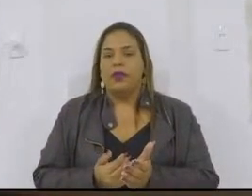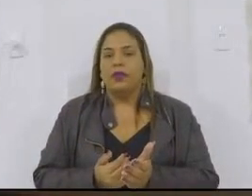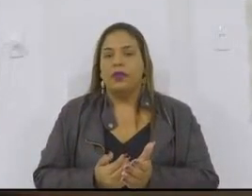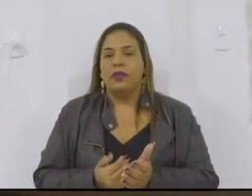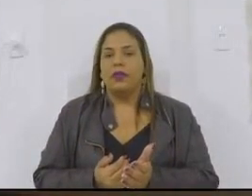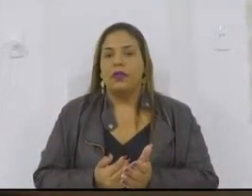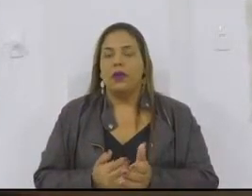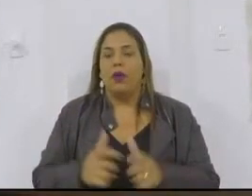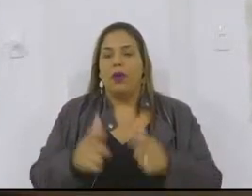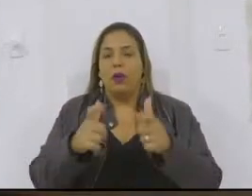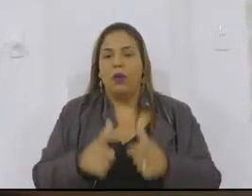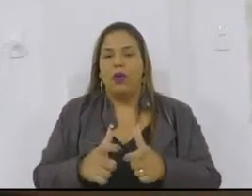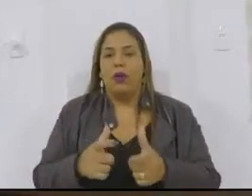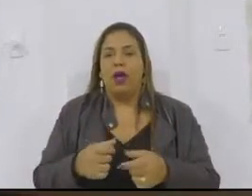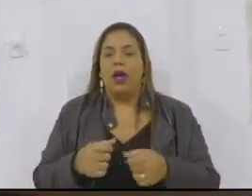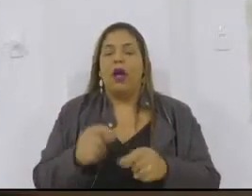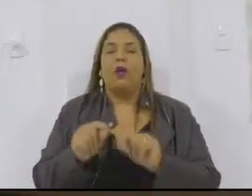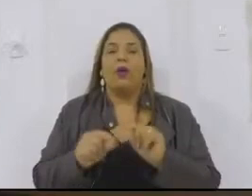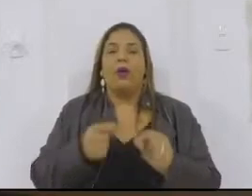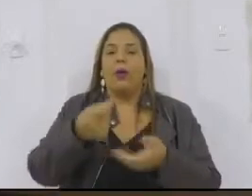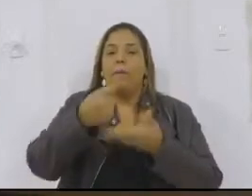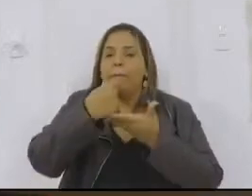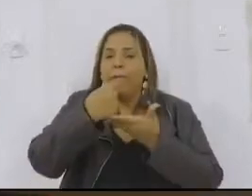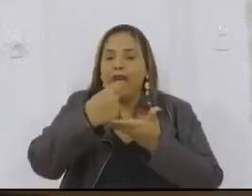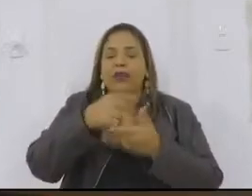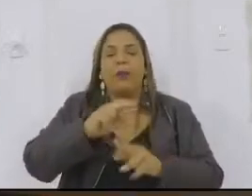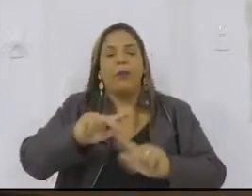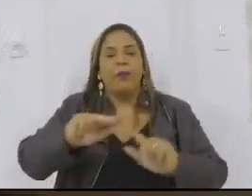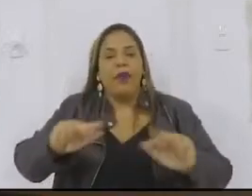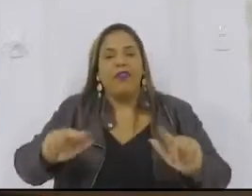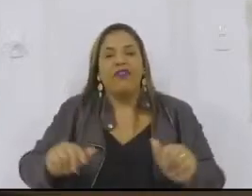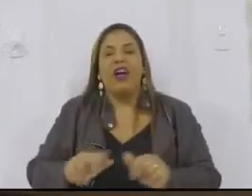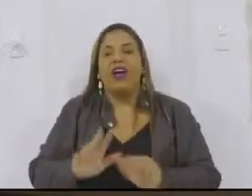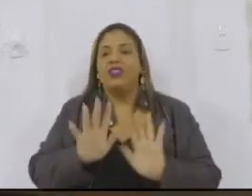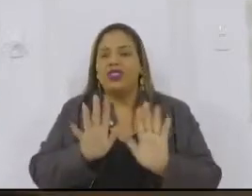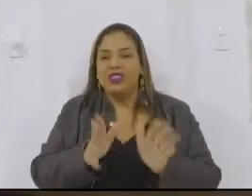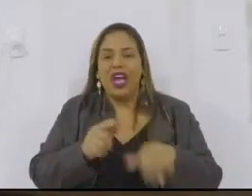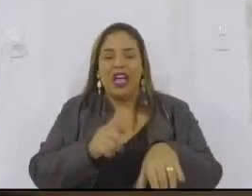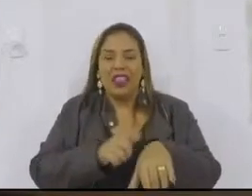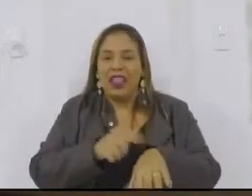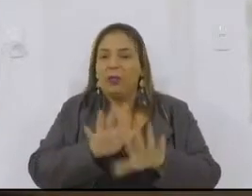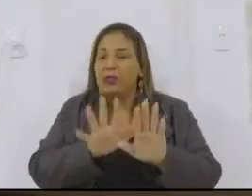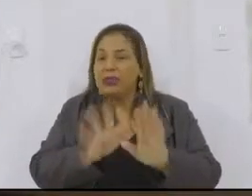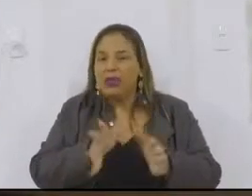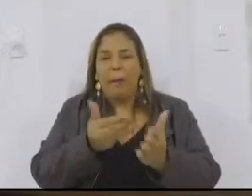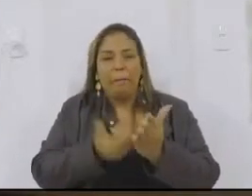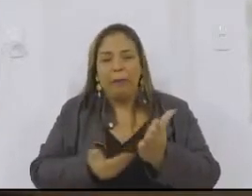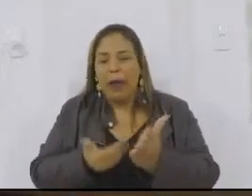medicamentos vencidos ou não utilizados nas farmácias, drogarias e estabelecimentos do município.